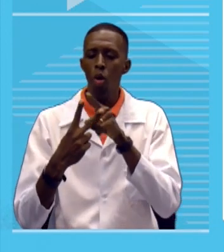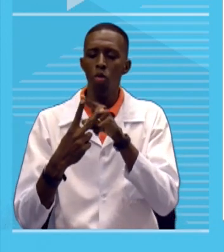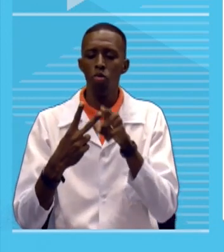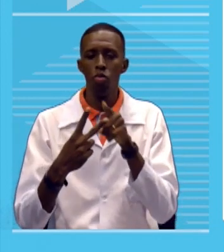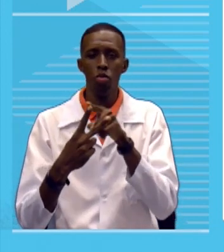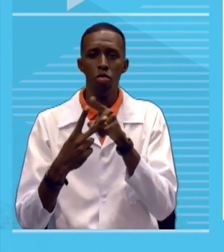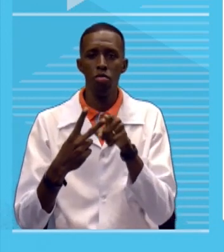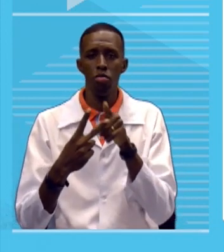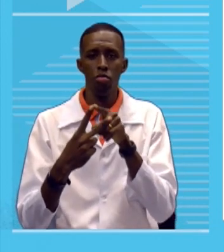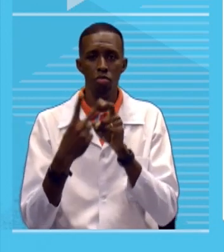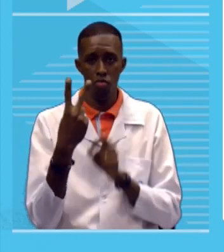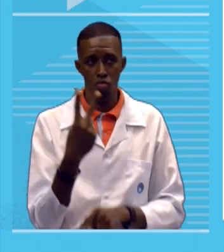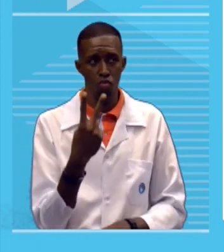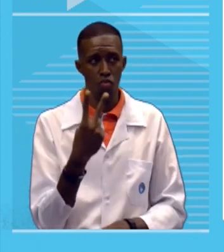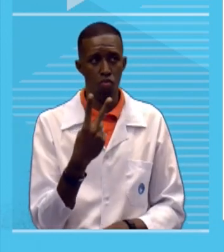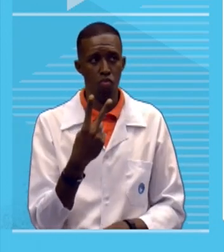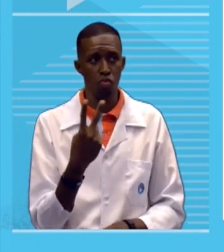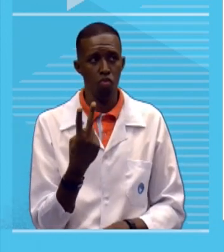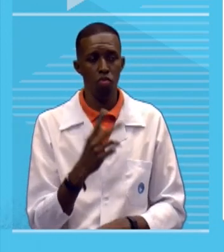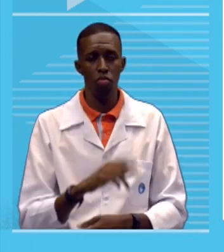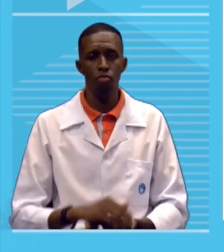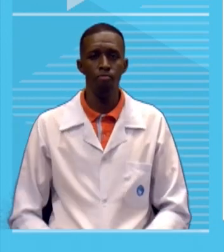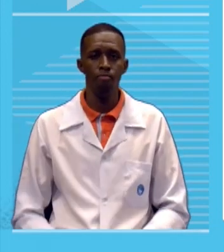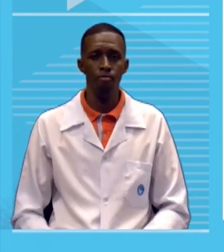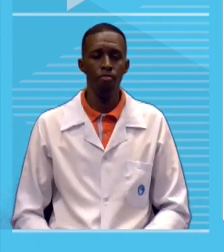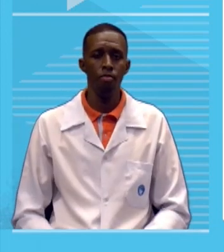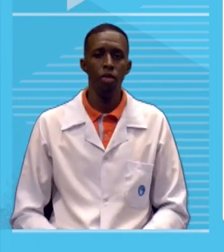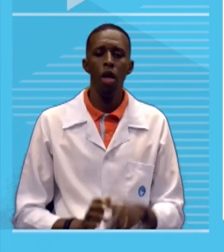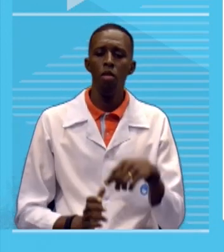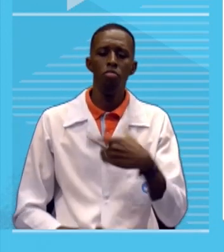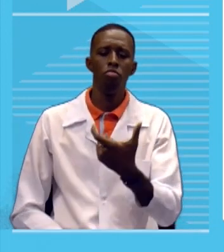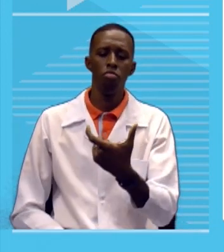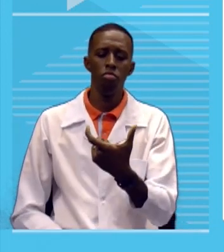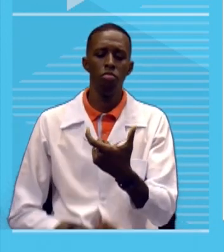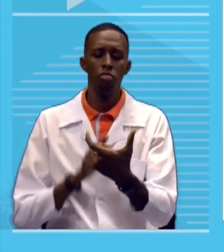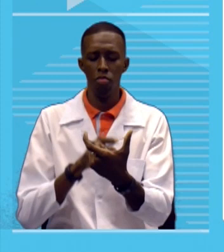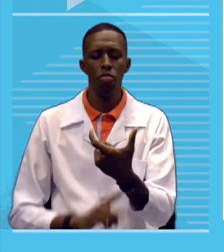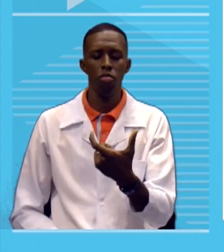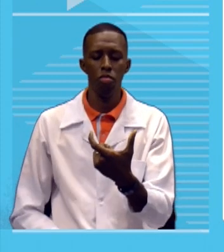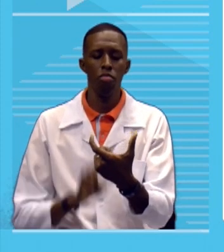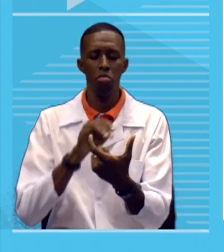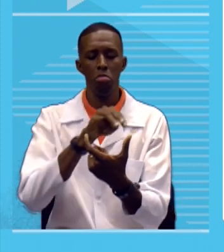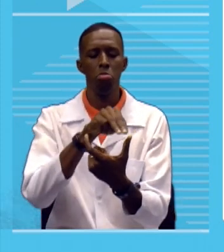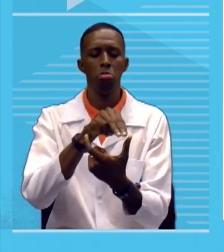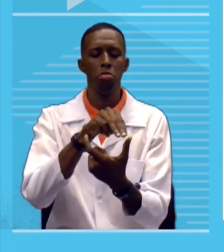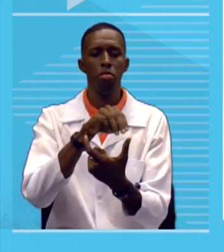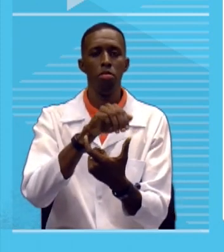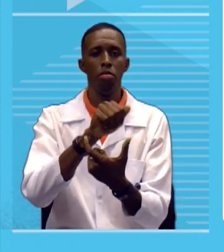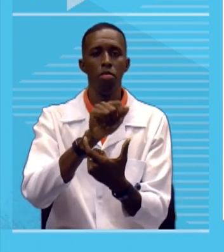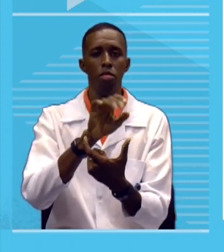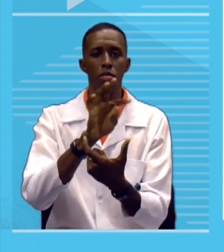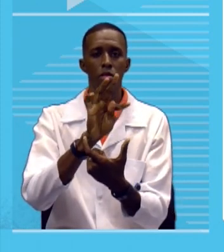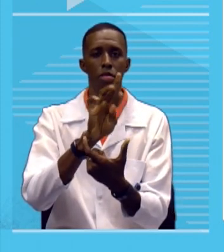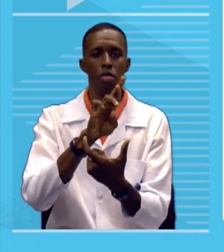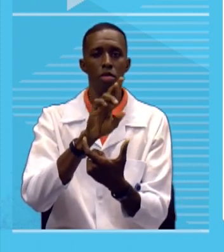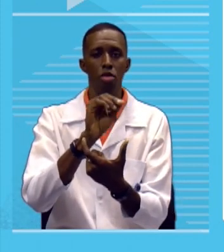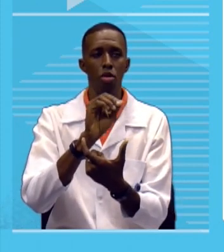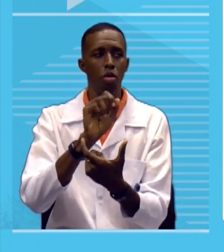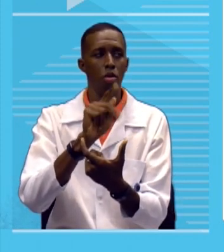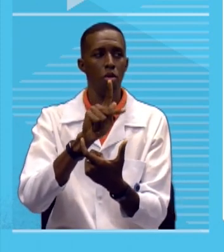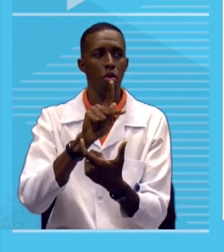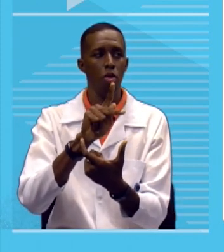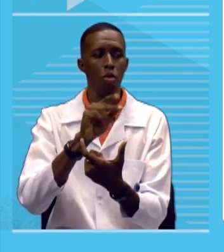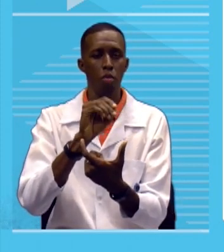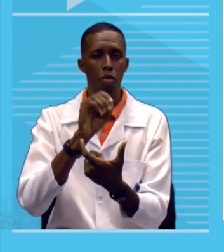As metrópoles nacionais, que são cidades que possuem uma grande influência econômica. Olha aí, né?